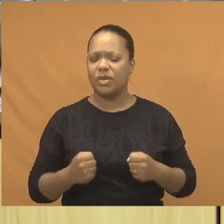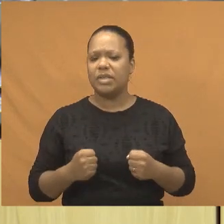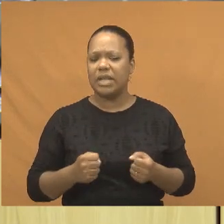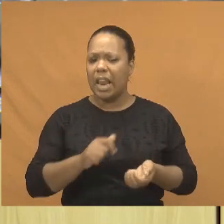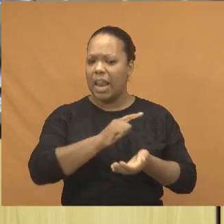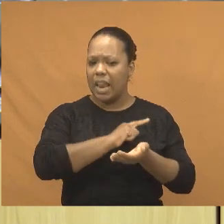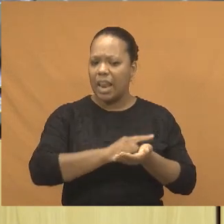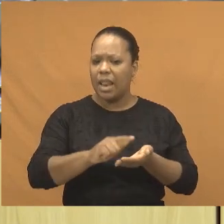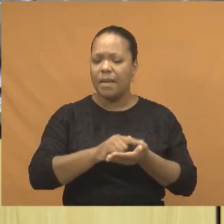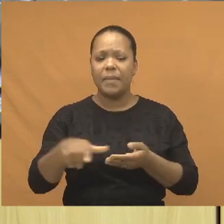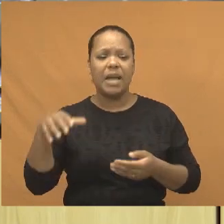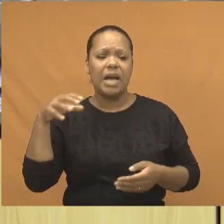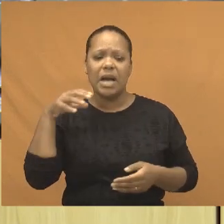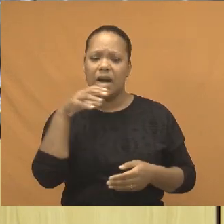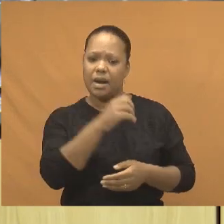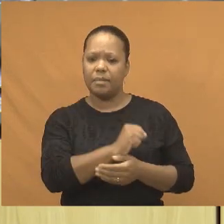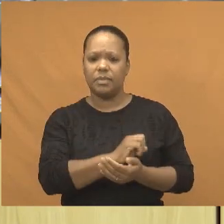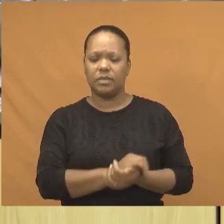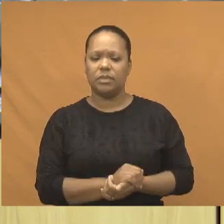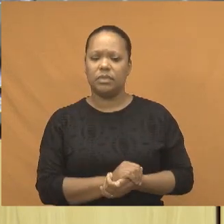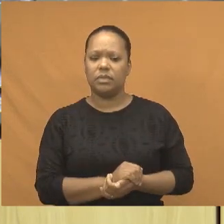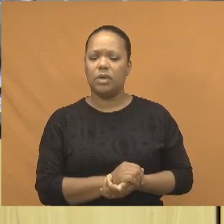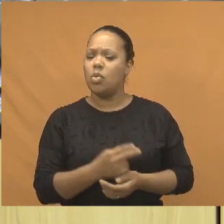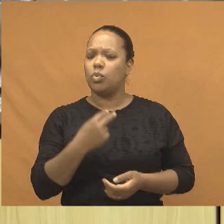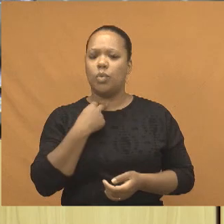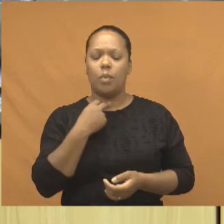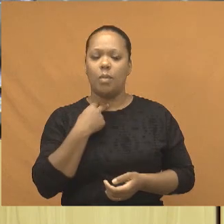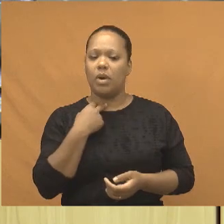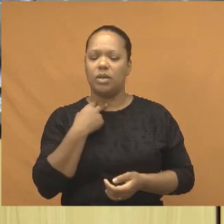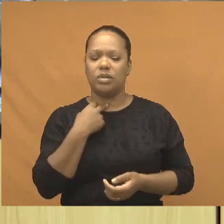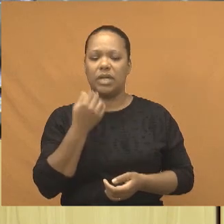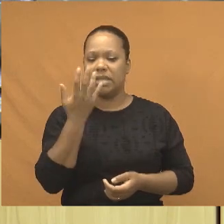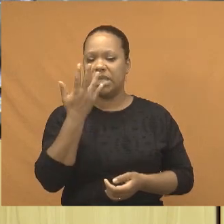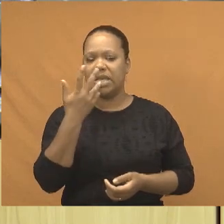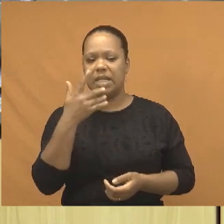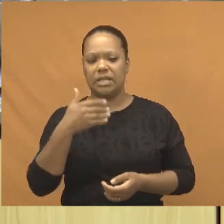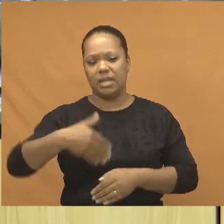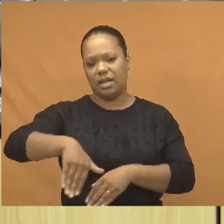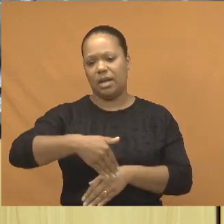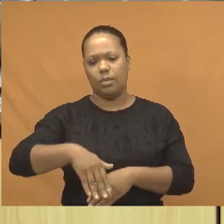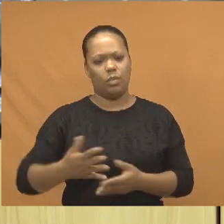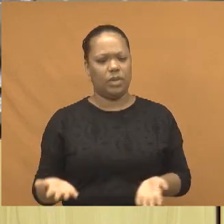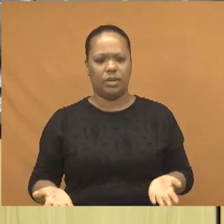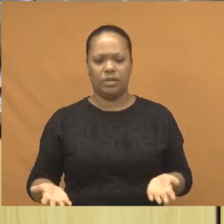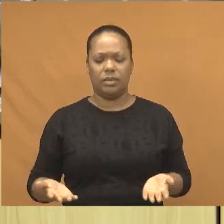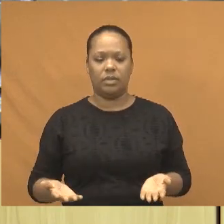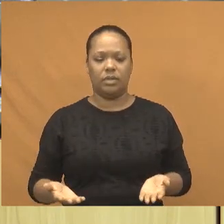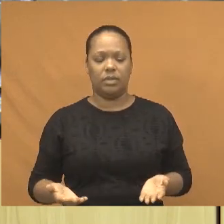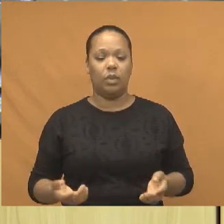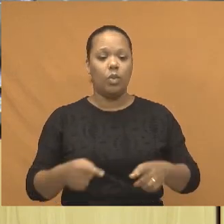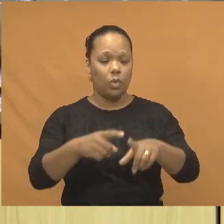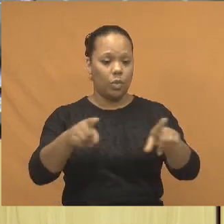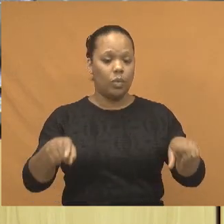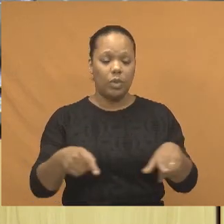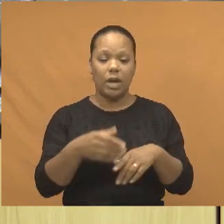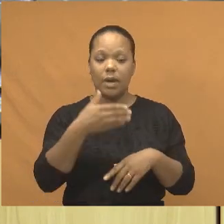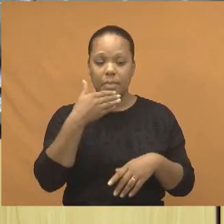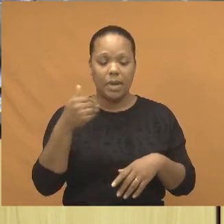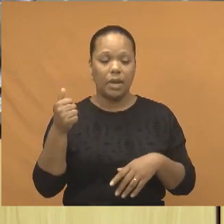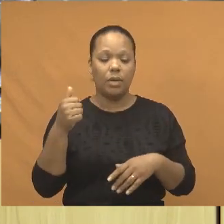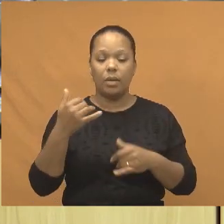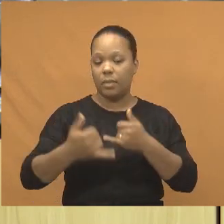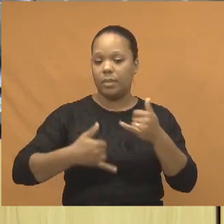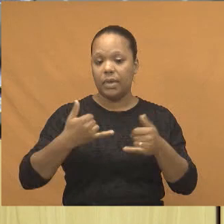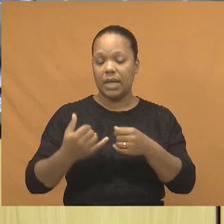limpeza o mais rápido possível, porque nós não podemos deixar nossas crianças na rua, não. E quanto mais espaço a gente tirar eles da rua,